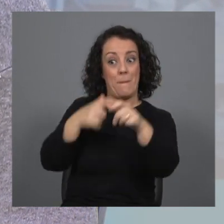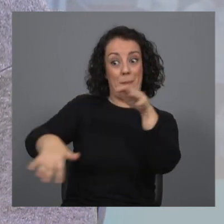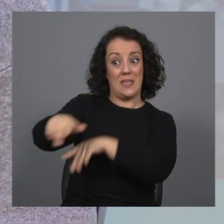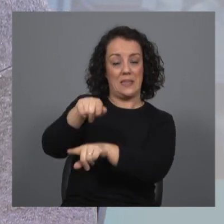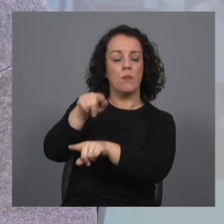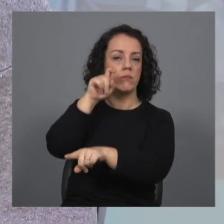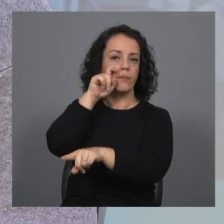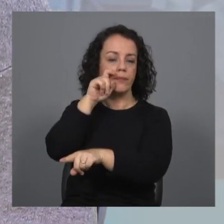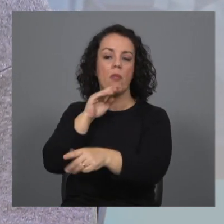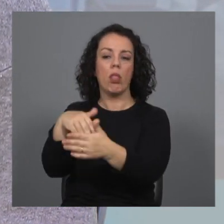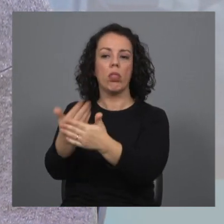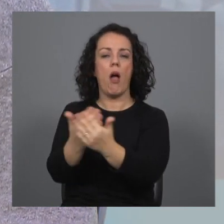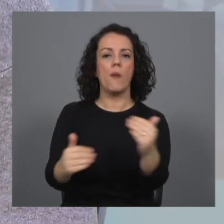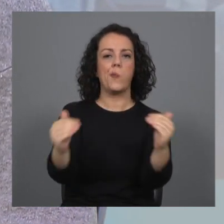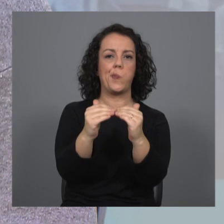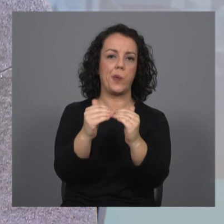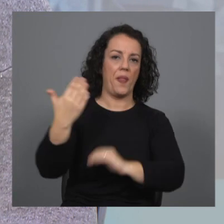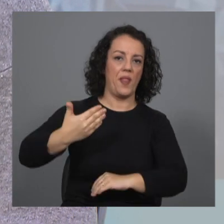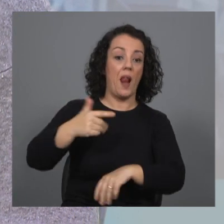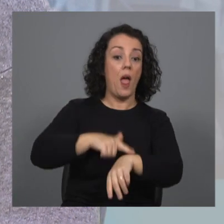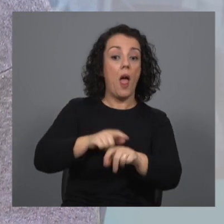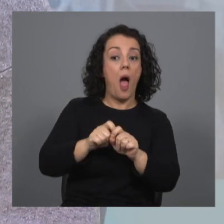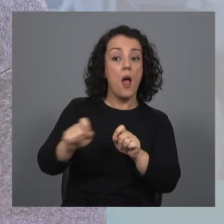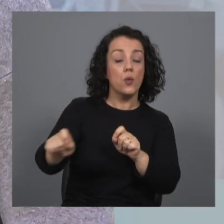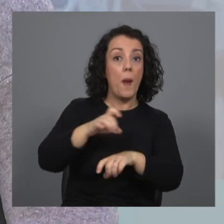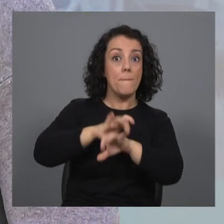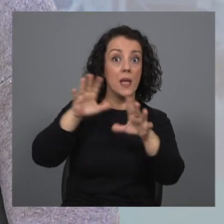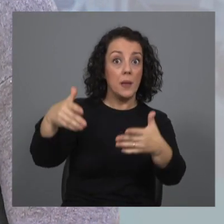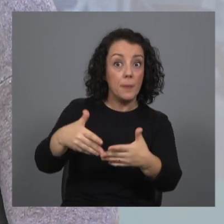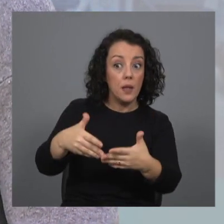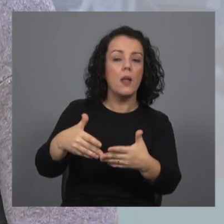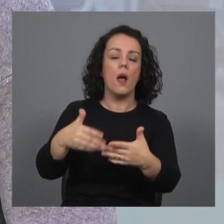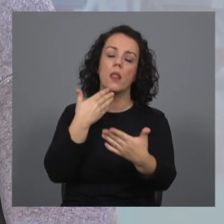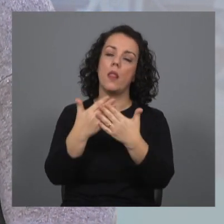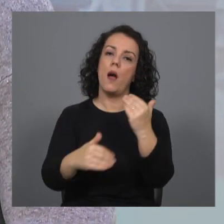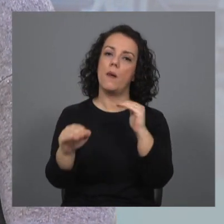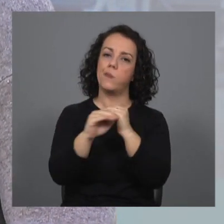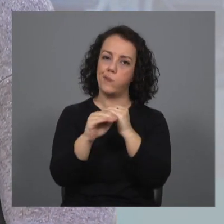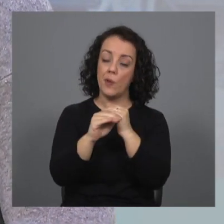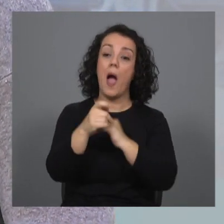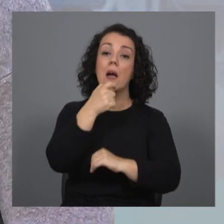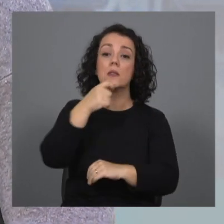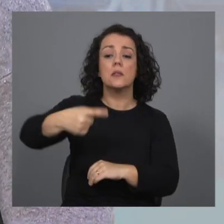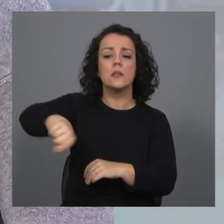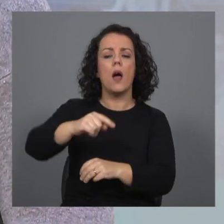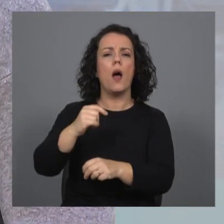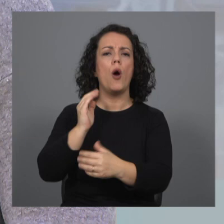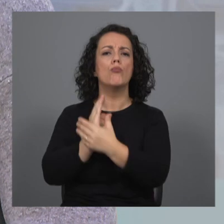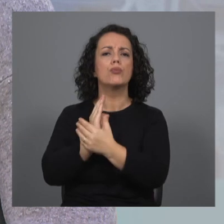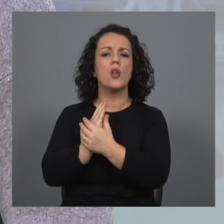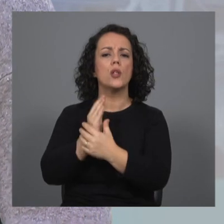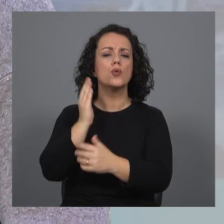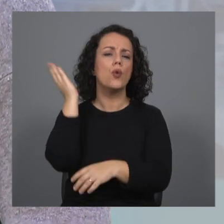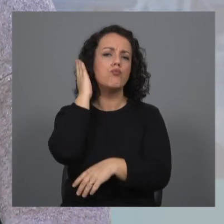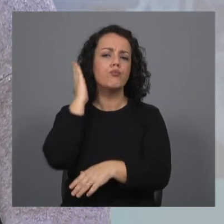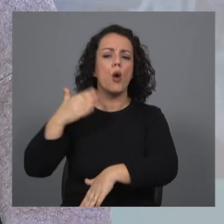os mesmos direitos a esta população durante o período de pandemia. Todos aqueles imigrantes que tenham os seus processos a decorrer no CEF ou que estejam com